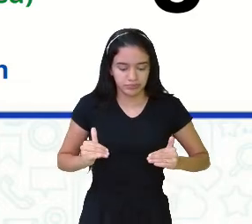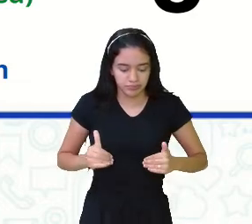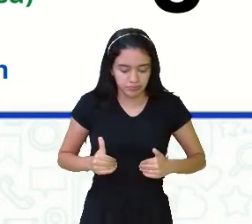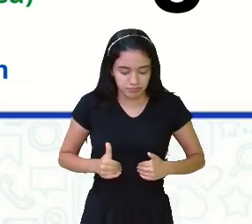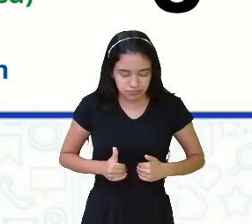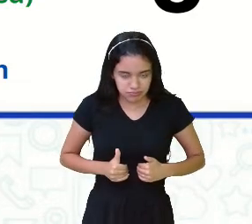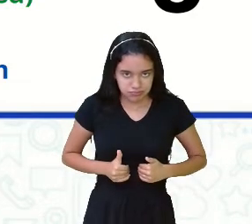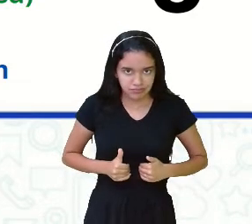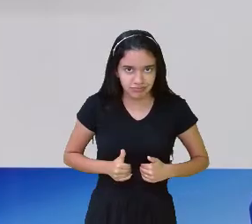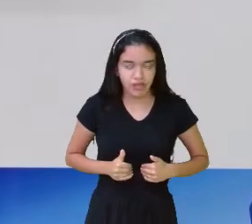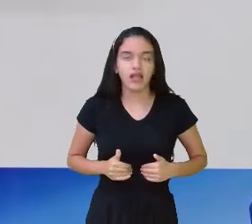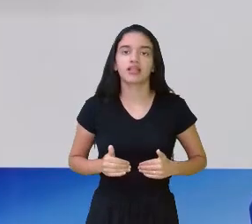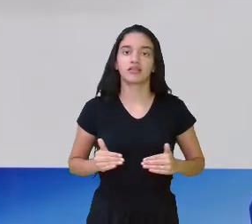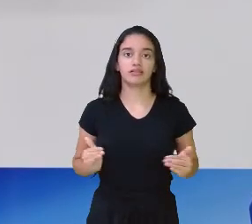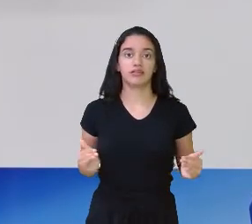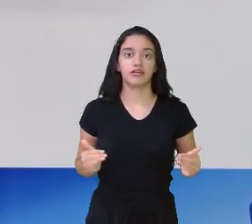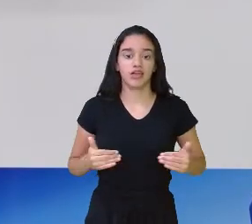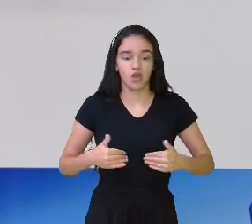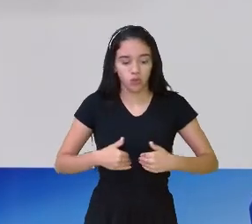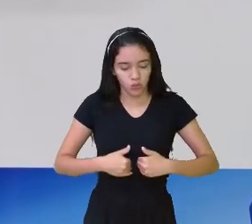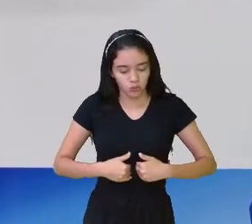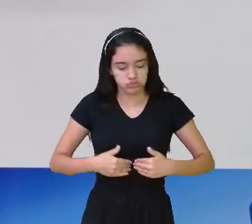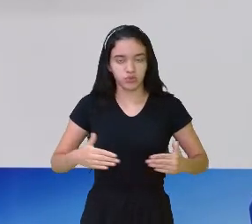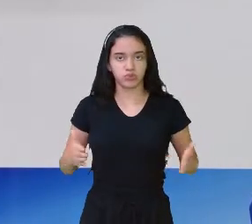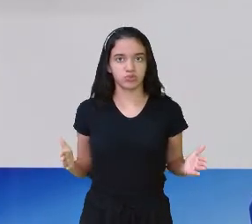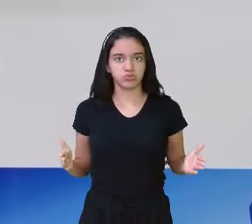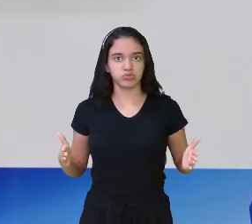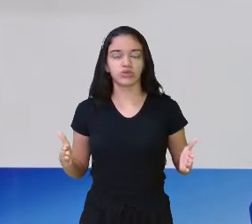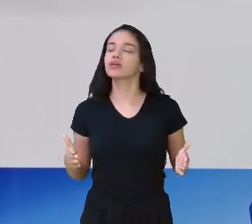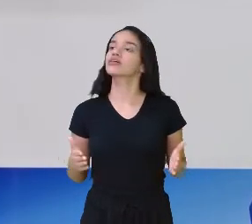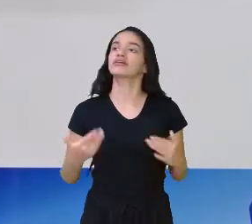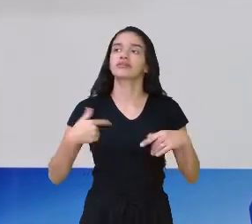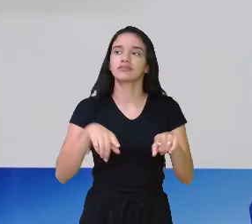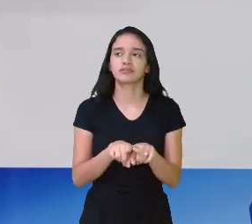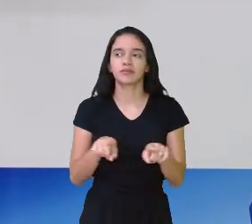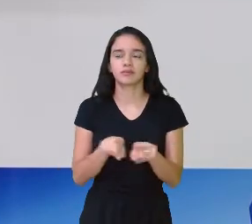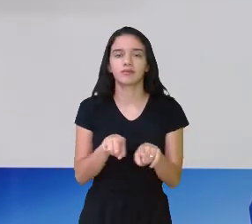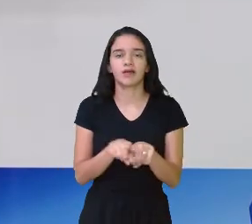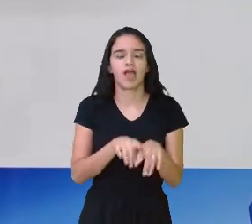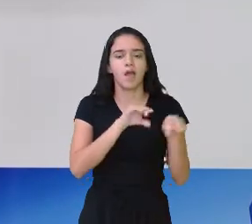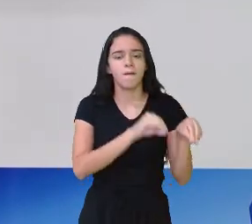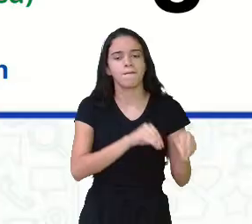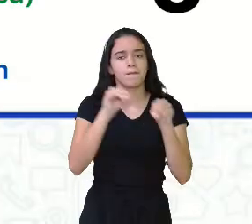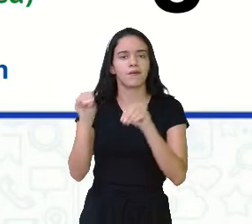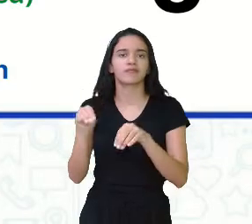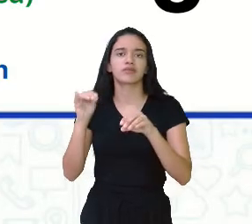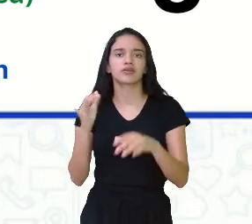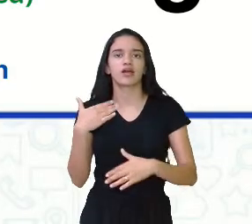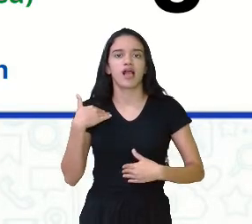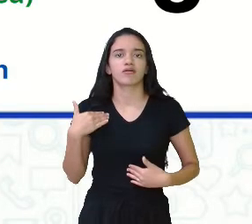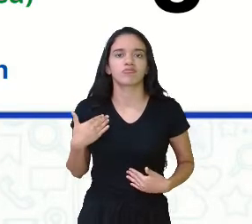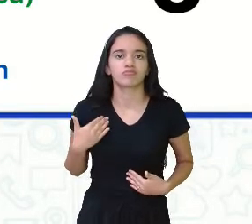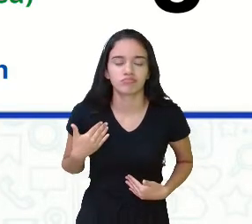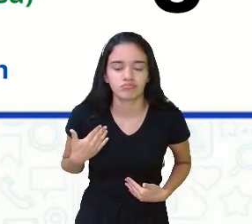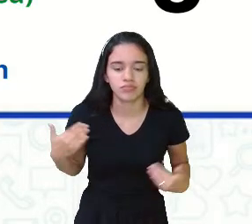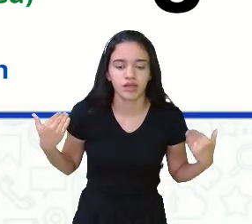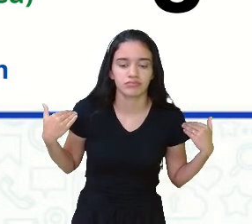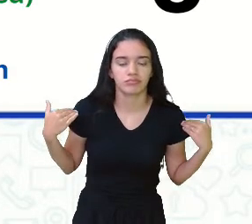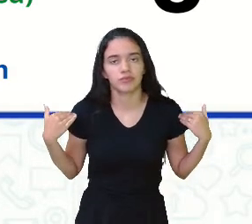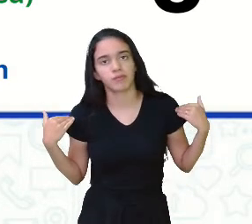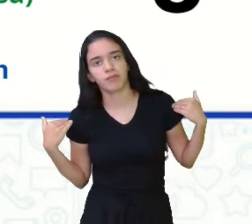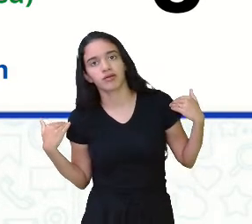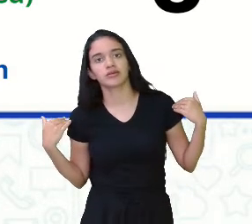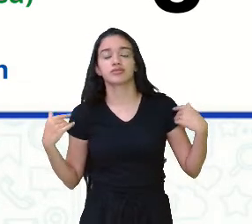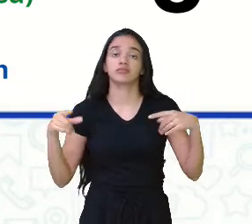né? Exato, contrai e solta. Locomover, deslocar, inclinar, dobrar,